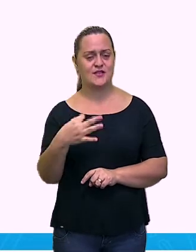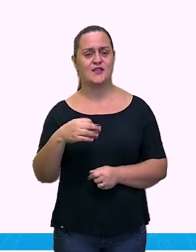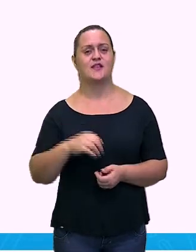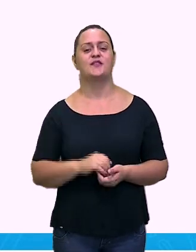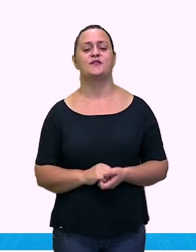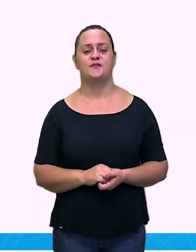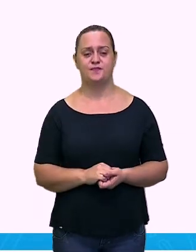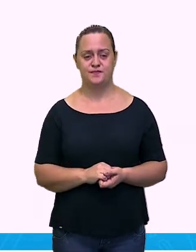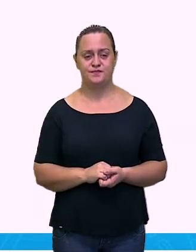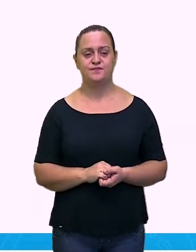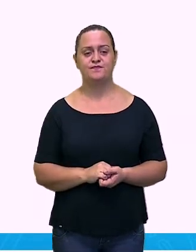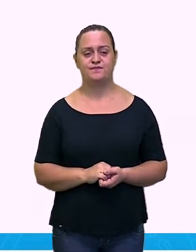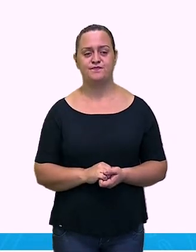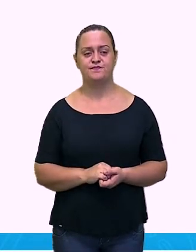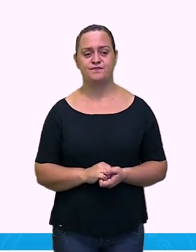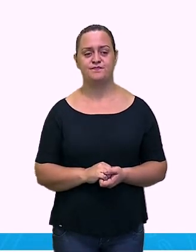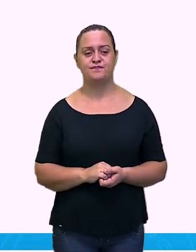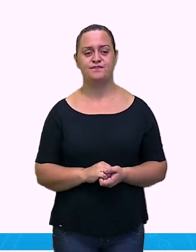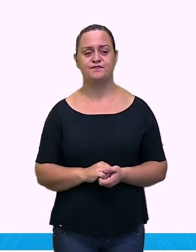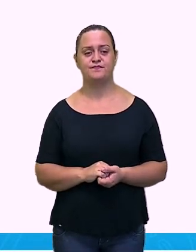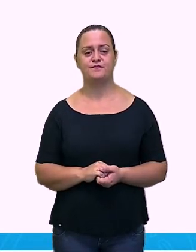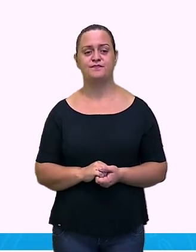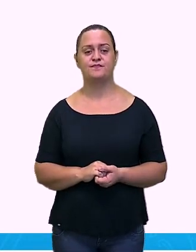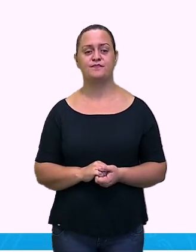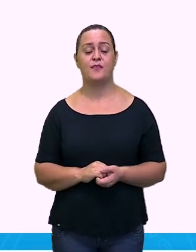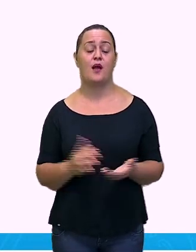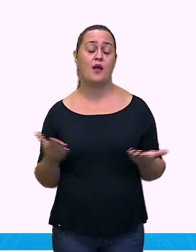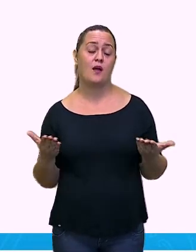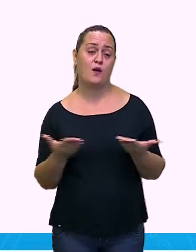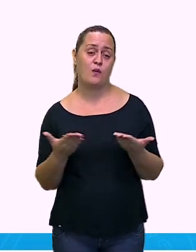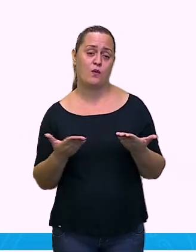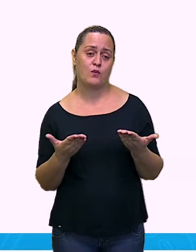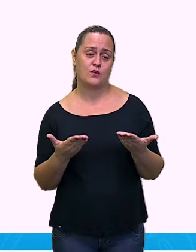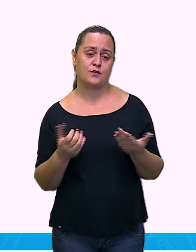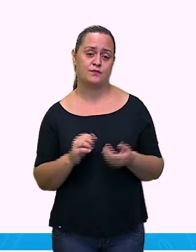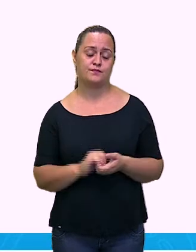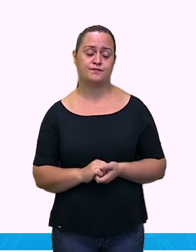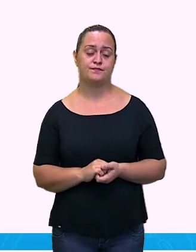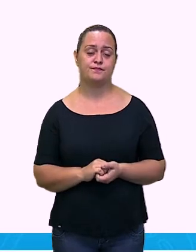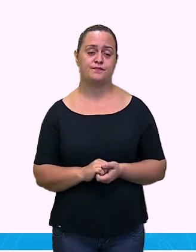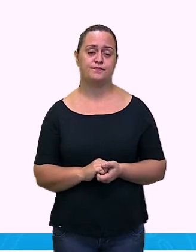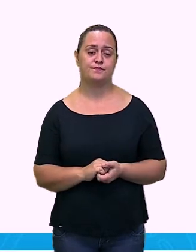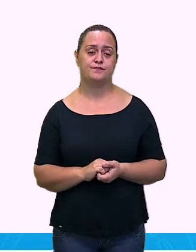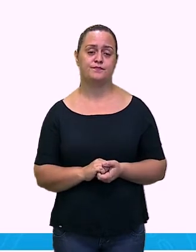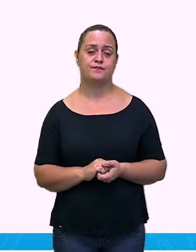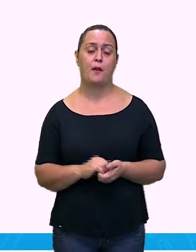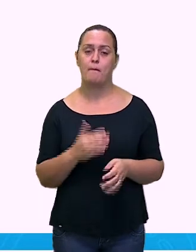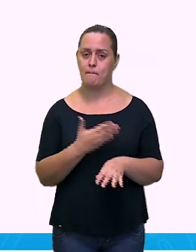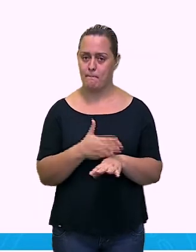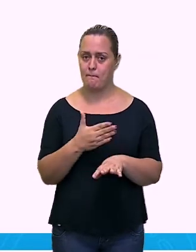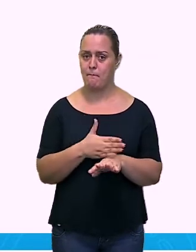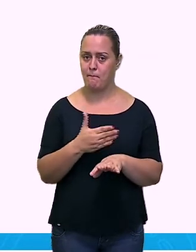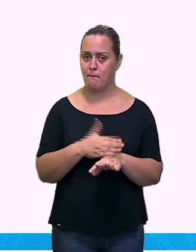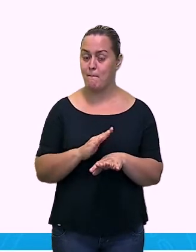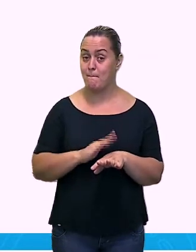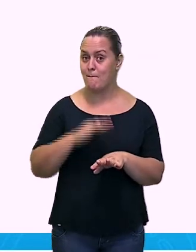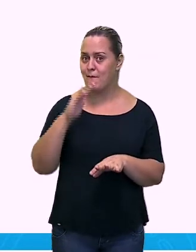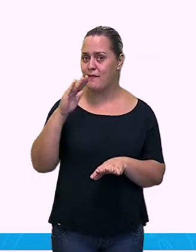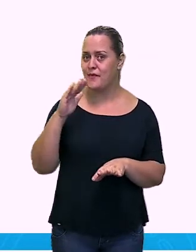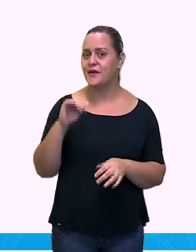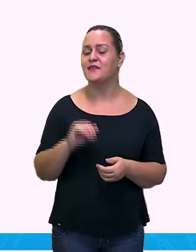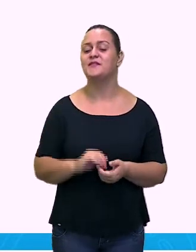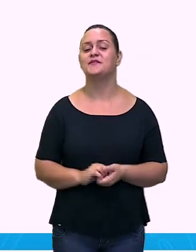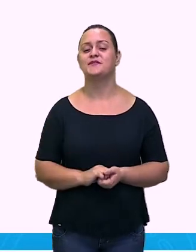isso aí e agora o terceiro aqui ó vamos praticar mais